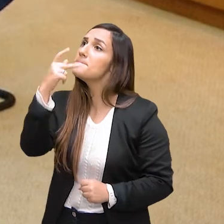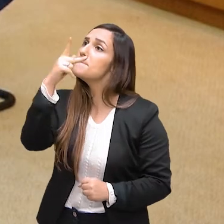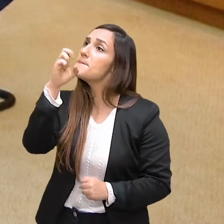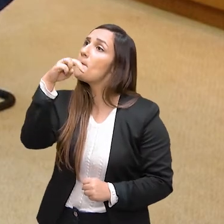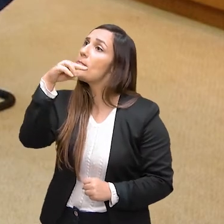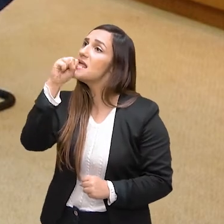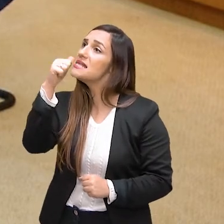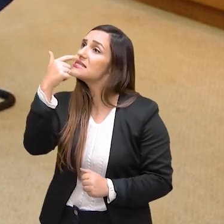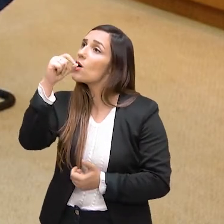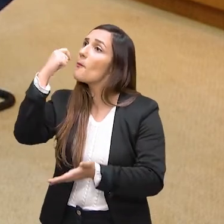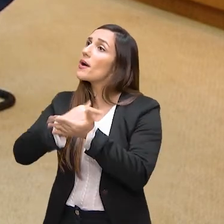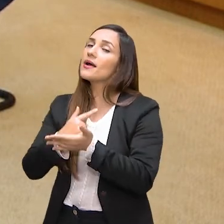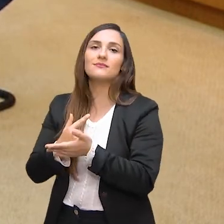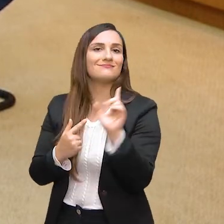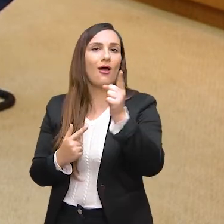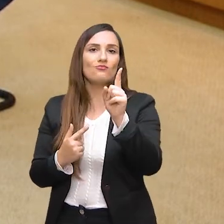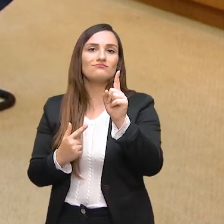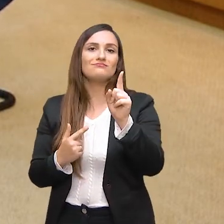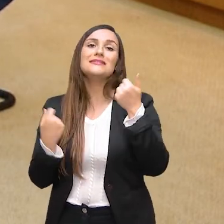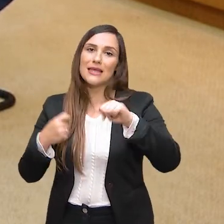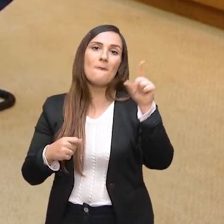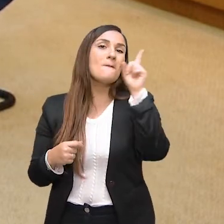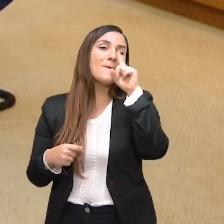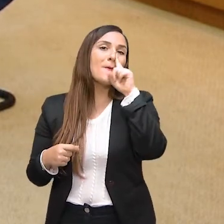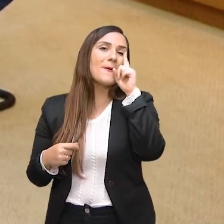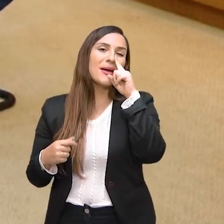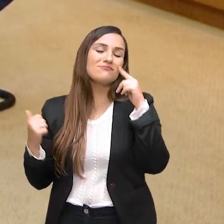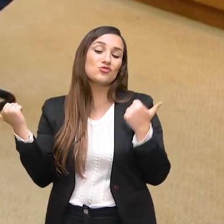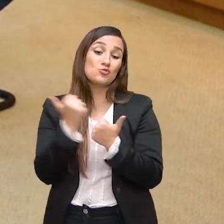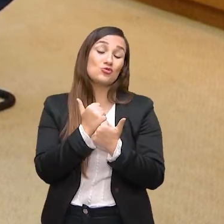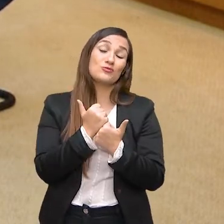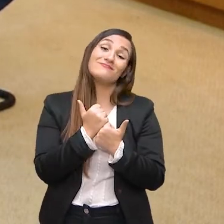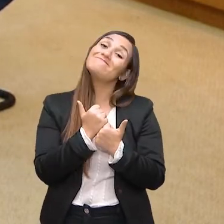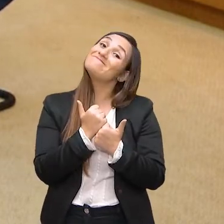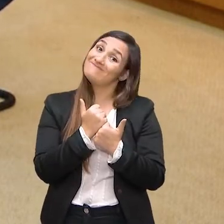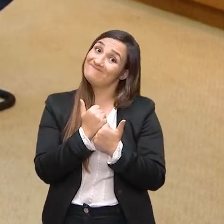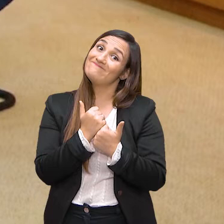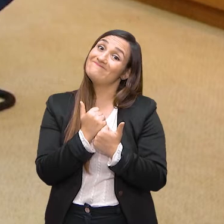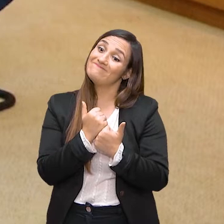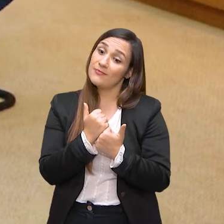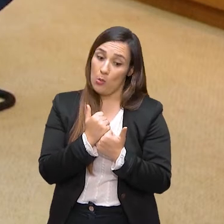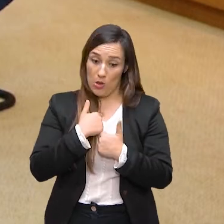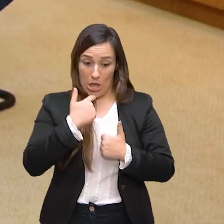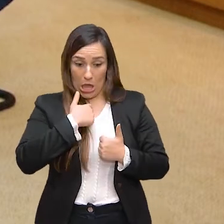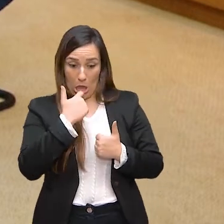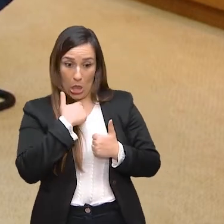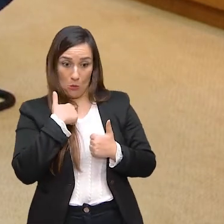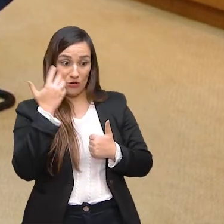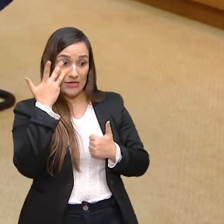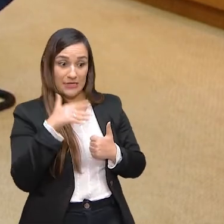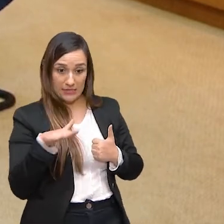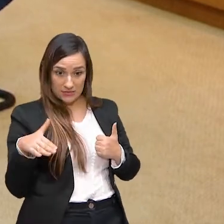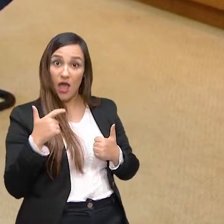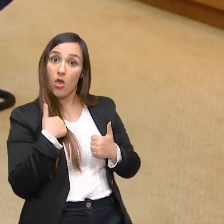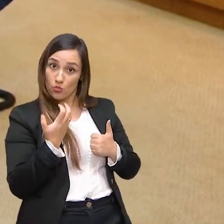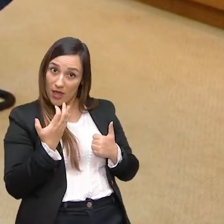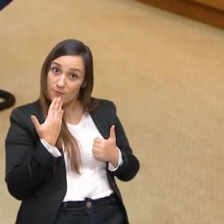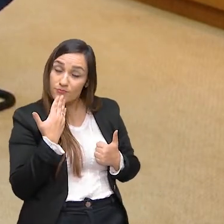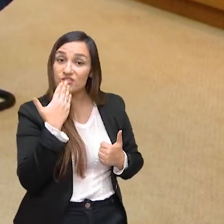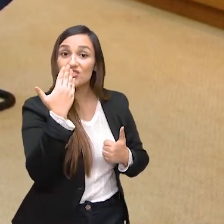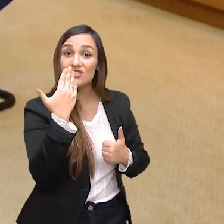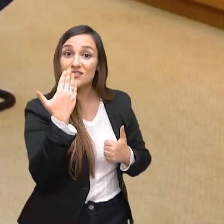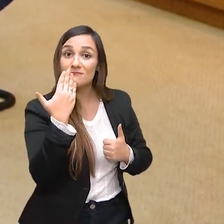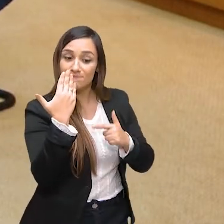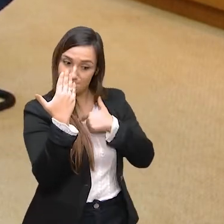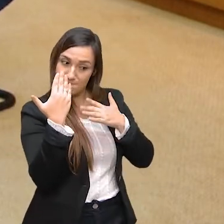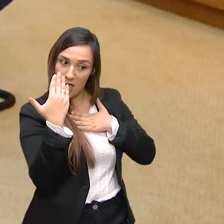representado pela sua mãe, por exemplo. Então, quem que é o autor da demanda? É o menor, mas está ali porque